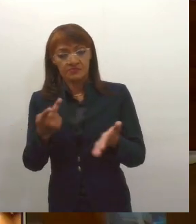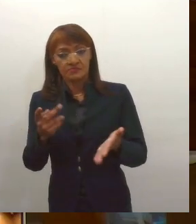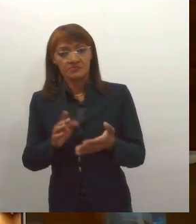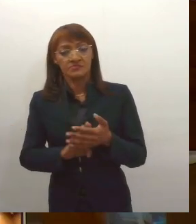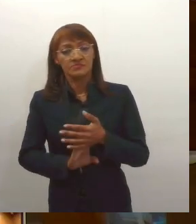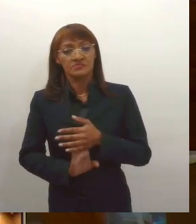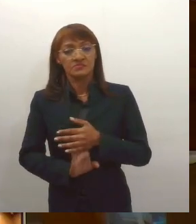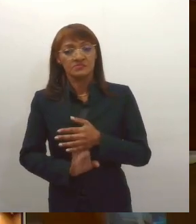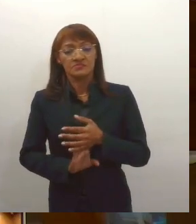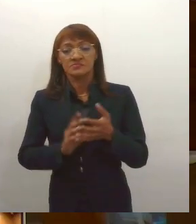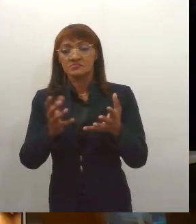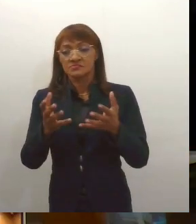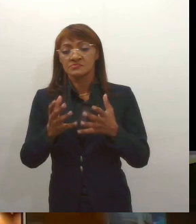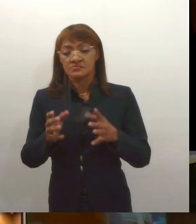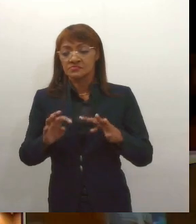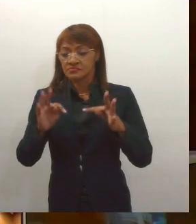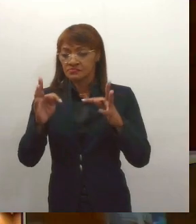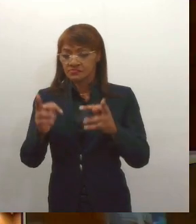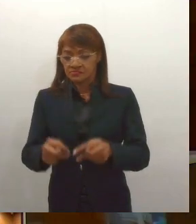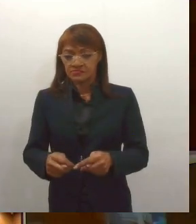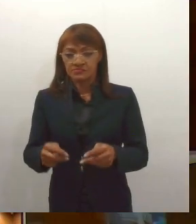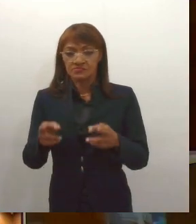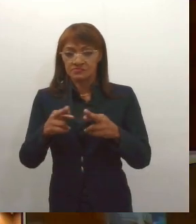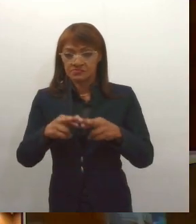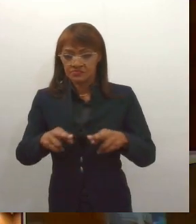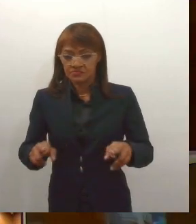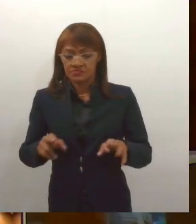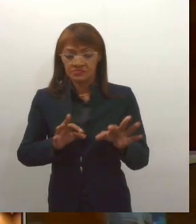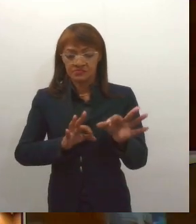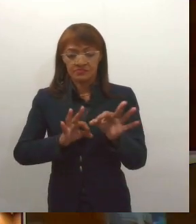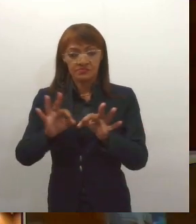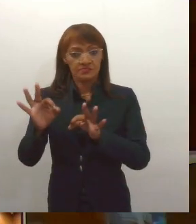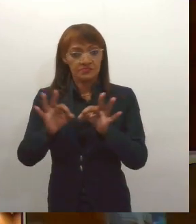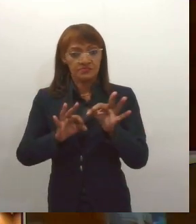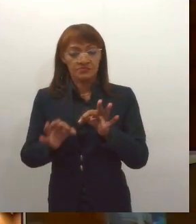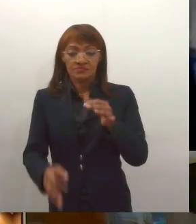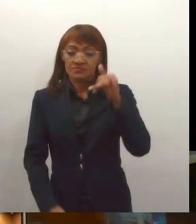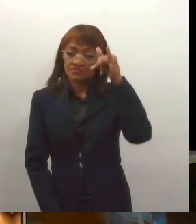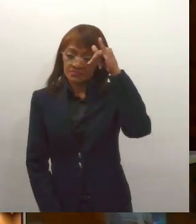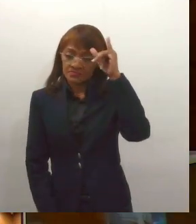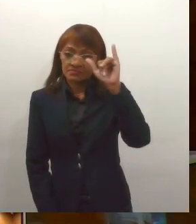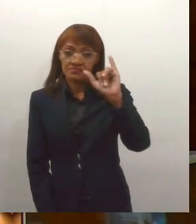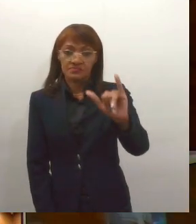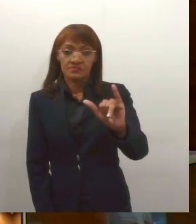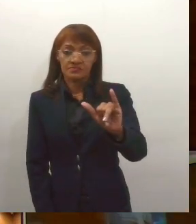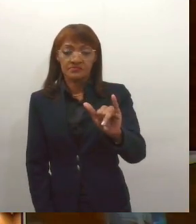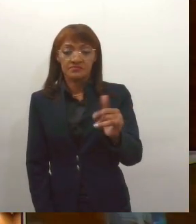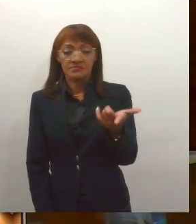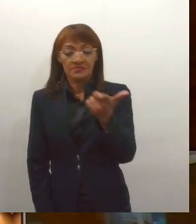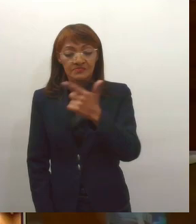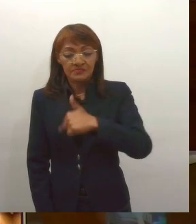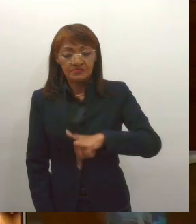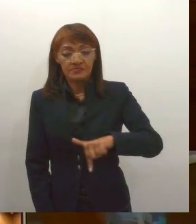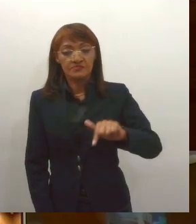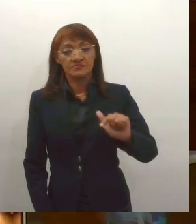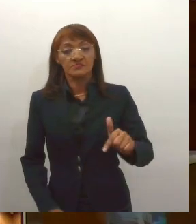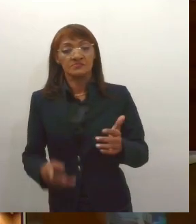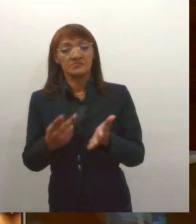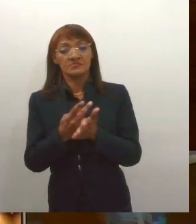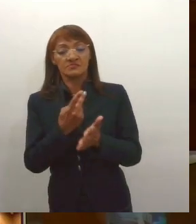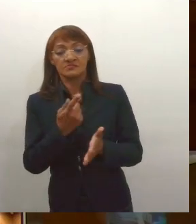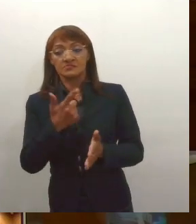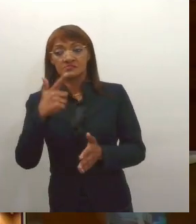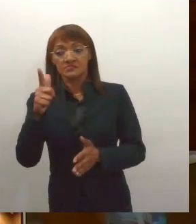sejam tomadas para evitar a repetição de casos como esse e que José Cláudio